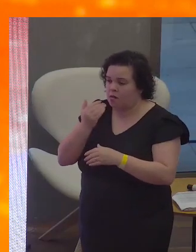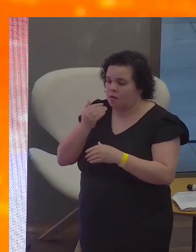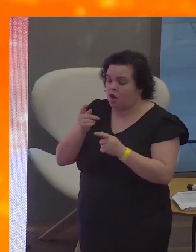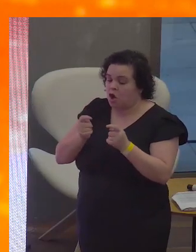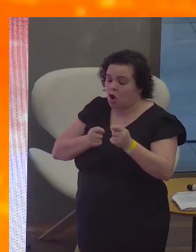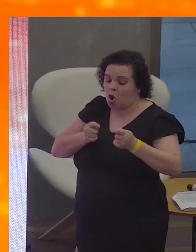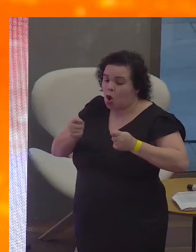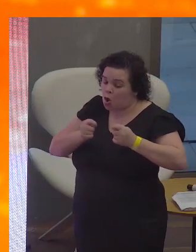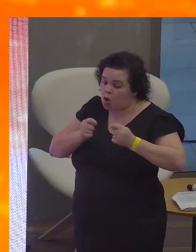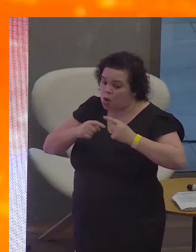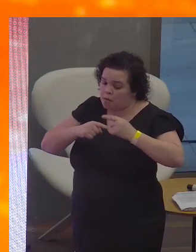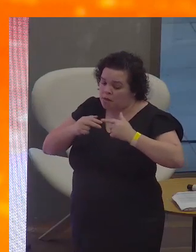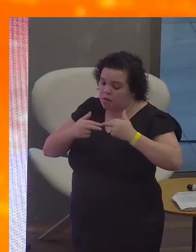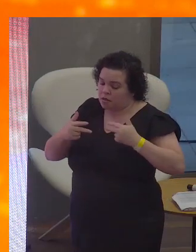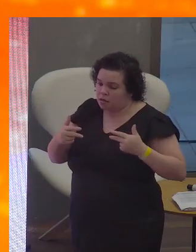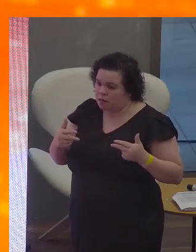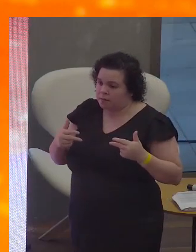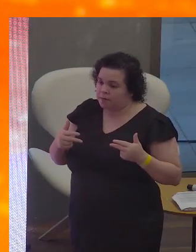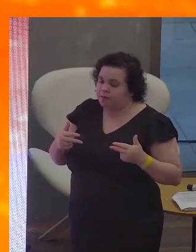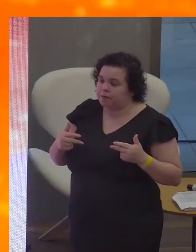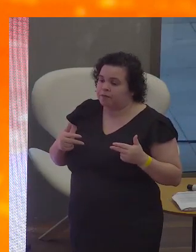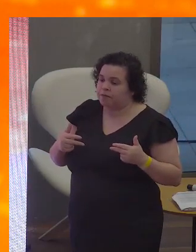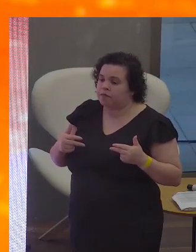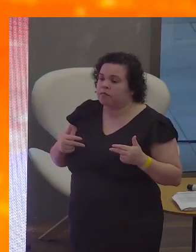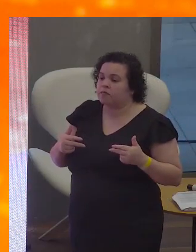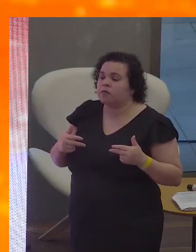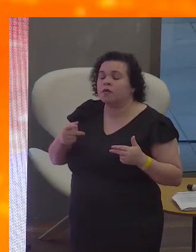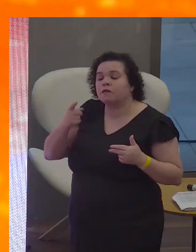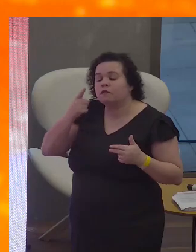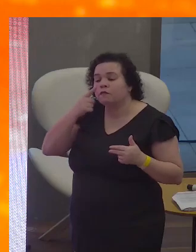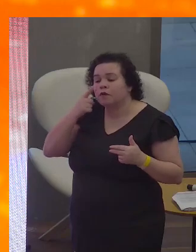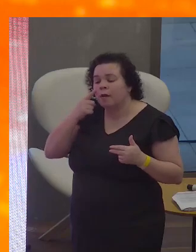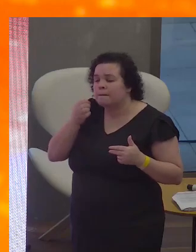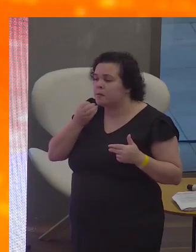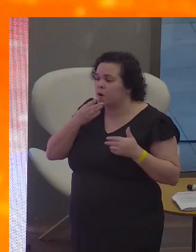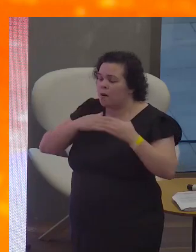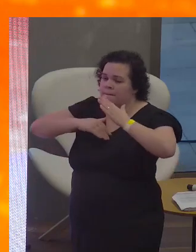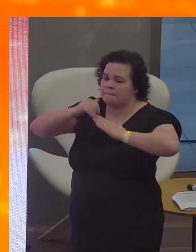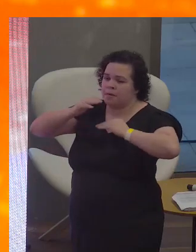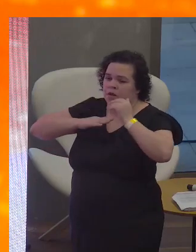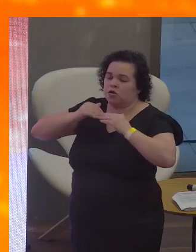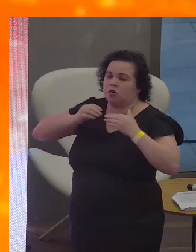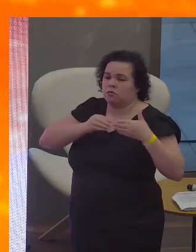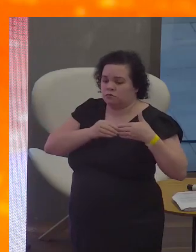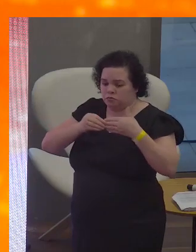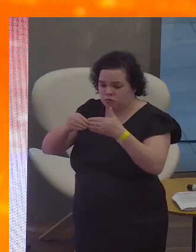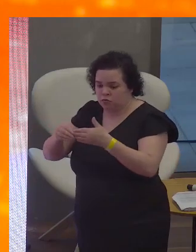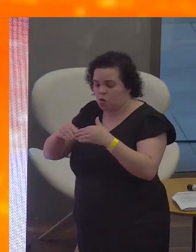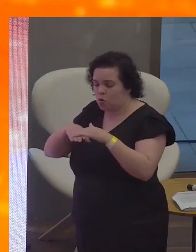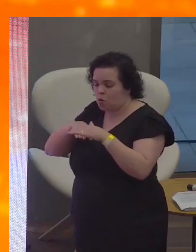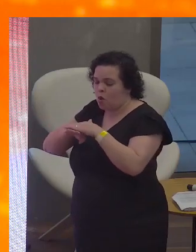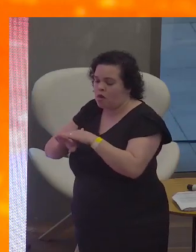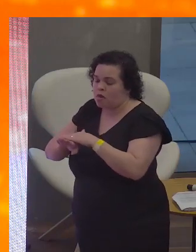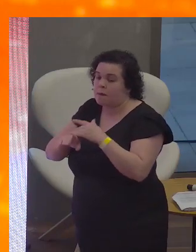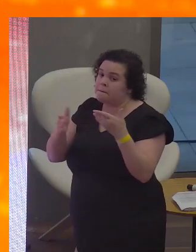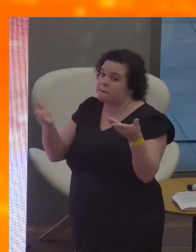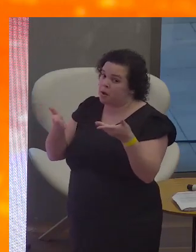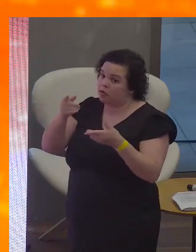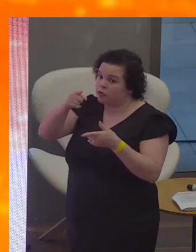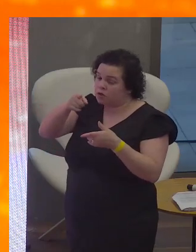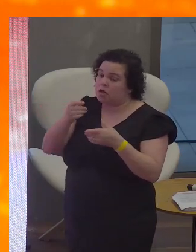de matéria-prima, desde a rastreabilidade às boas práticas de transporte e armazenamento. Então, hoje, para você